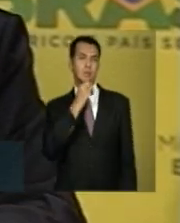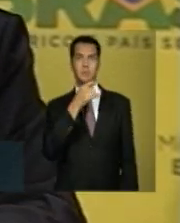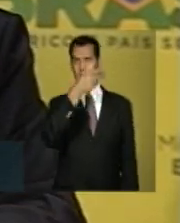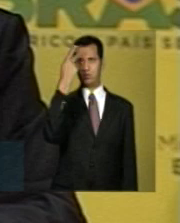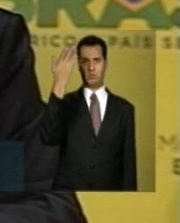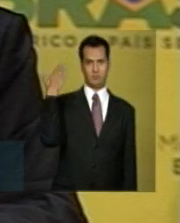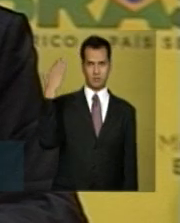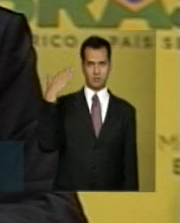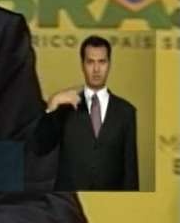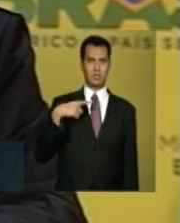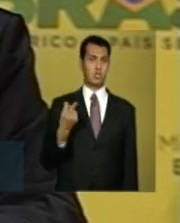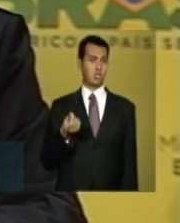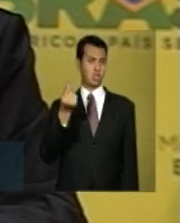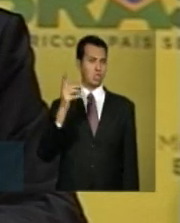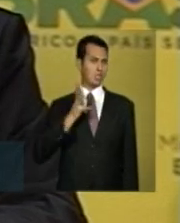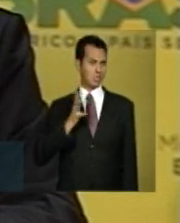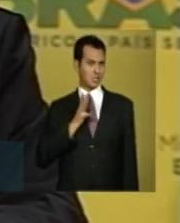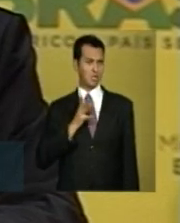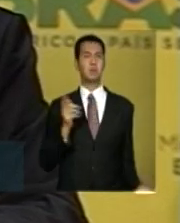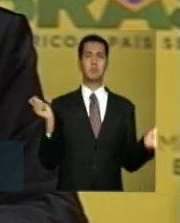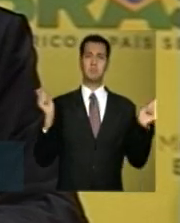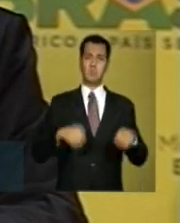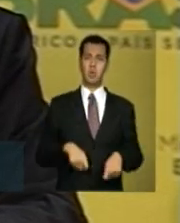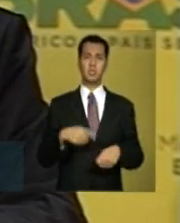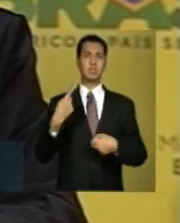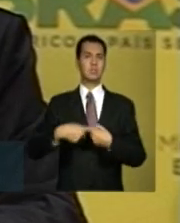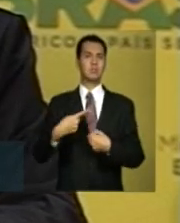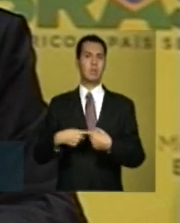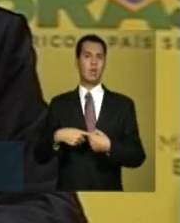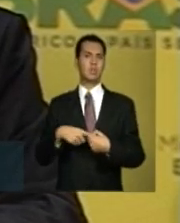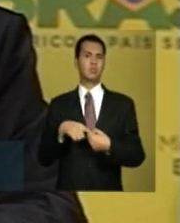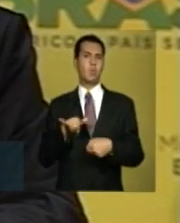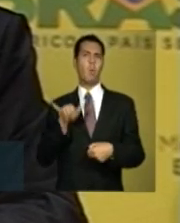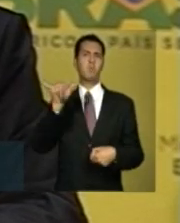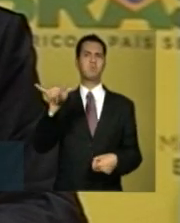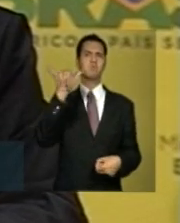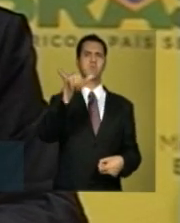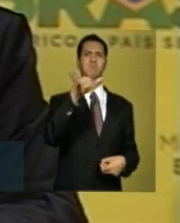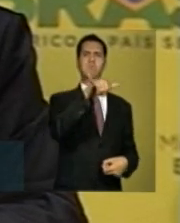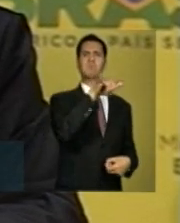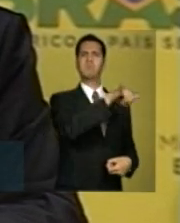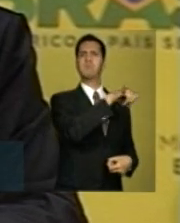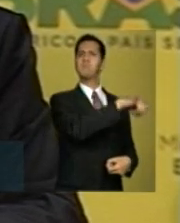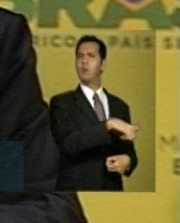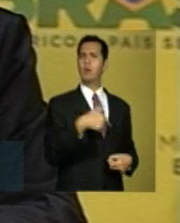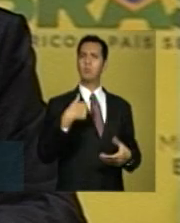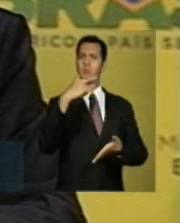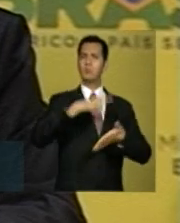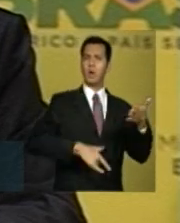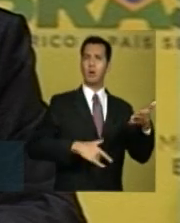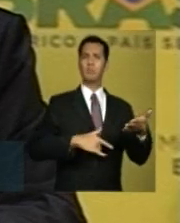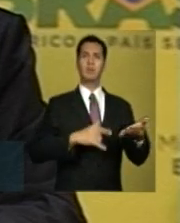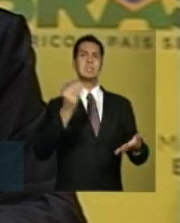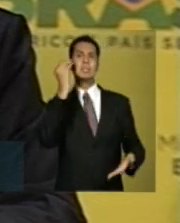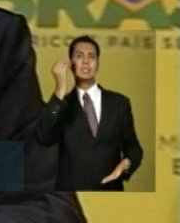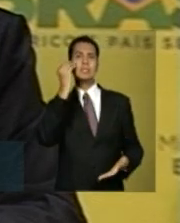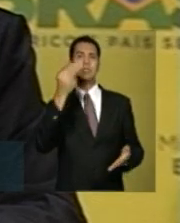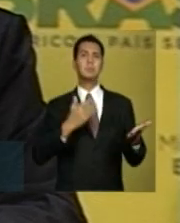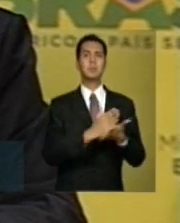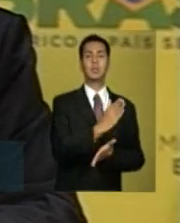vestibulos quem não tinha jamais teve essa possibilidade e agora não o exame é o